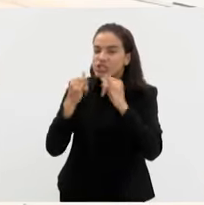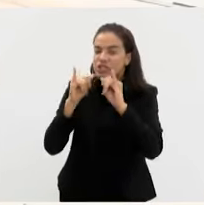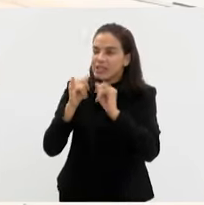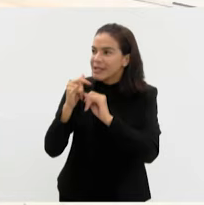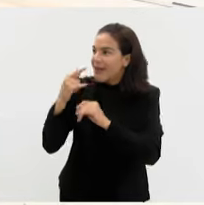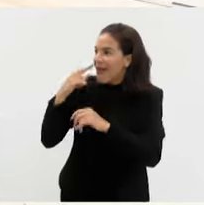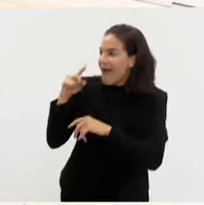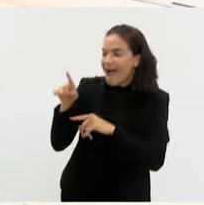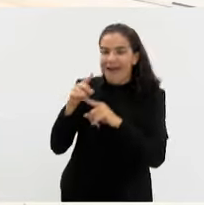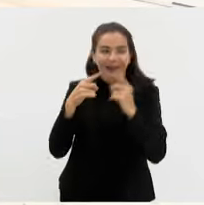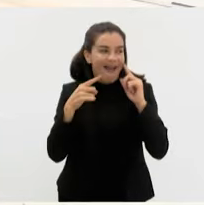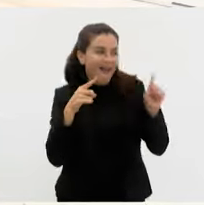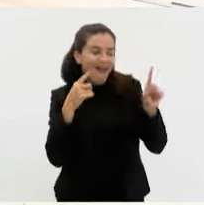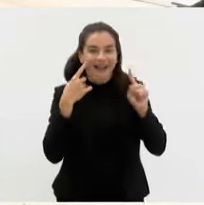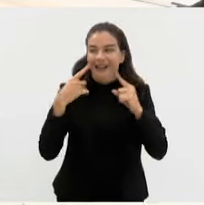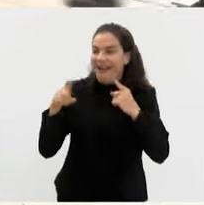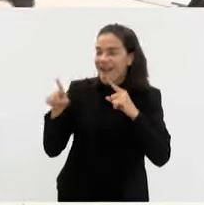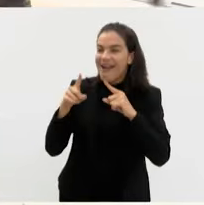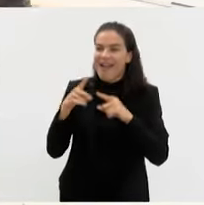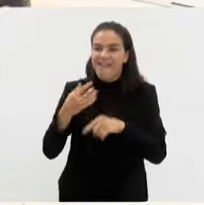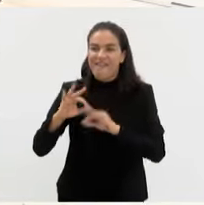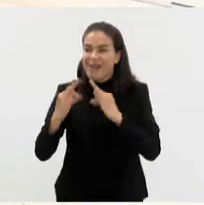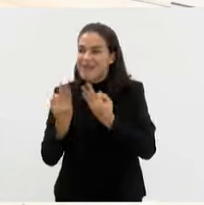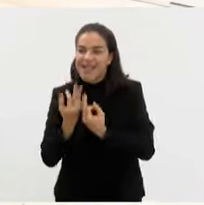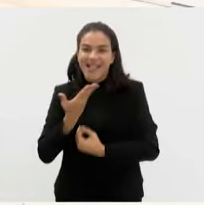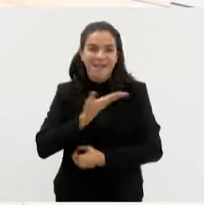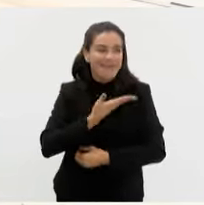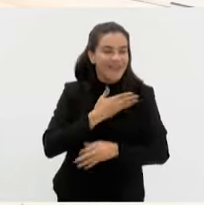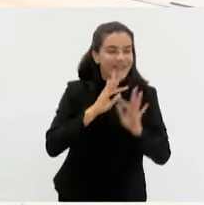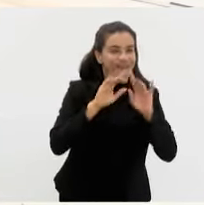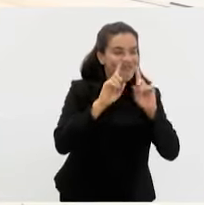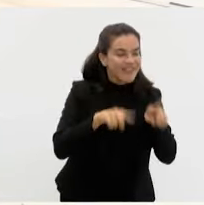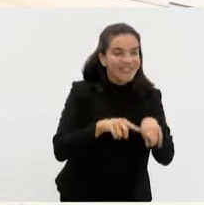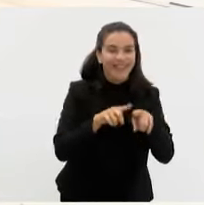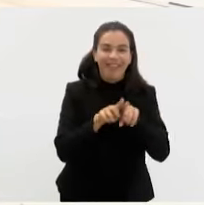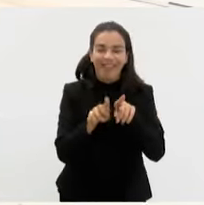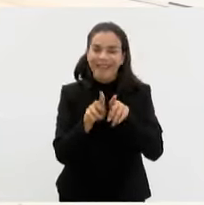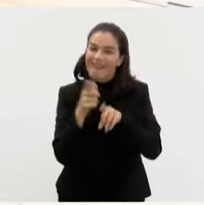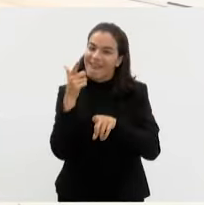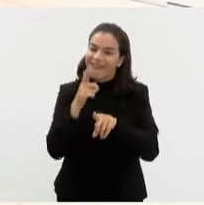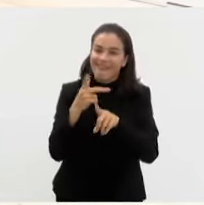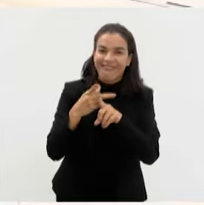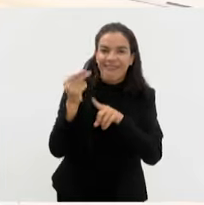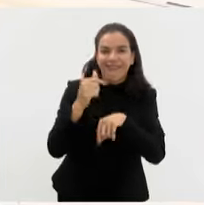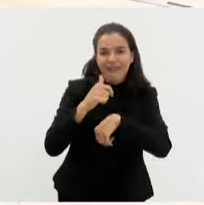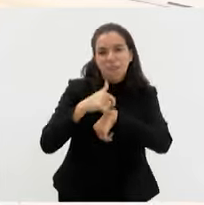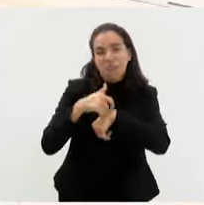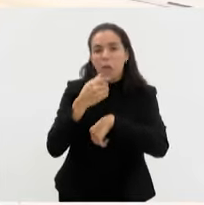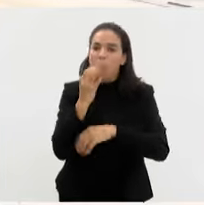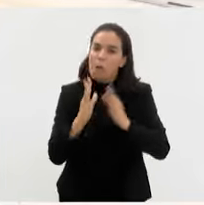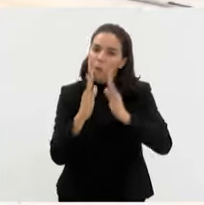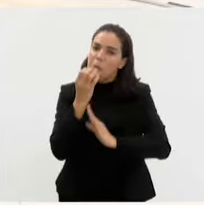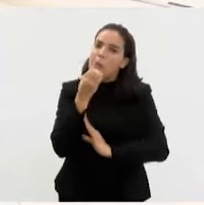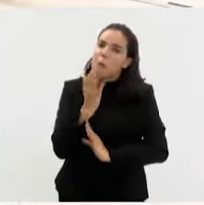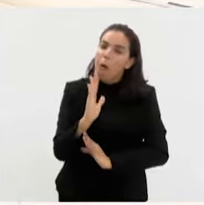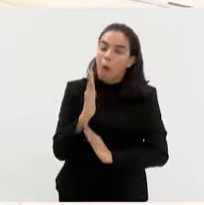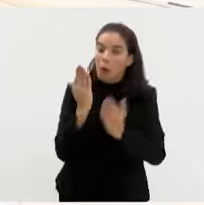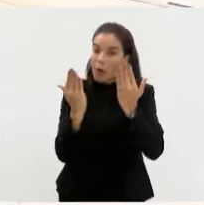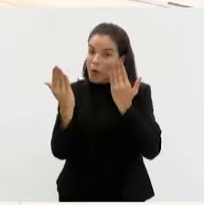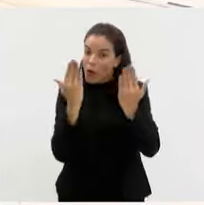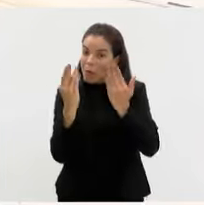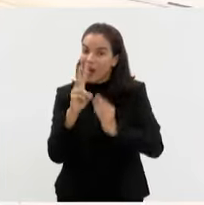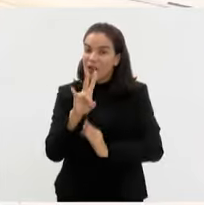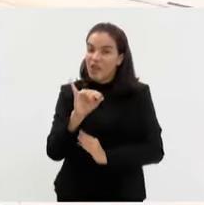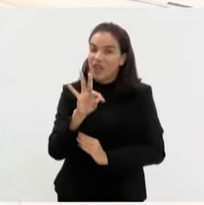corrida, dos funcionários, dos parentes que participaram também, foi muito importante para conquistar esse tempo aí. Um tempo bom, né? Não, nada se comparado ao